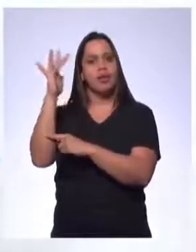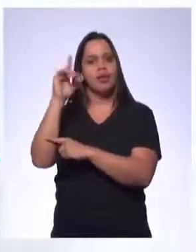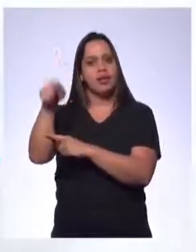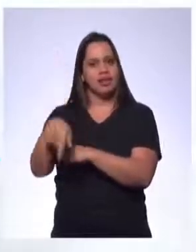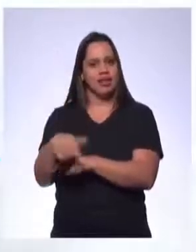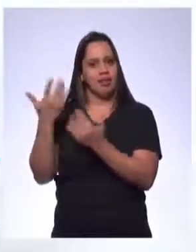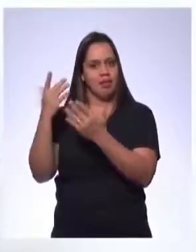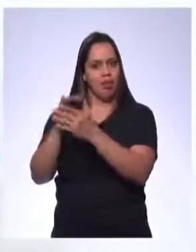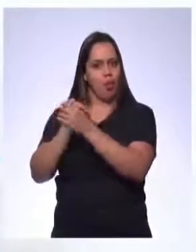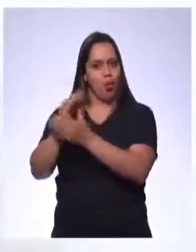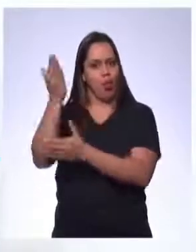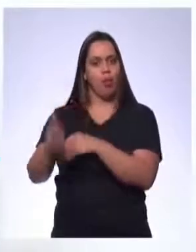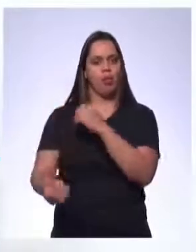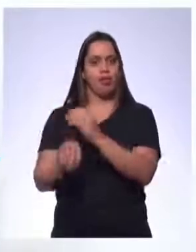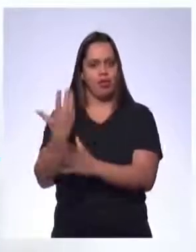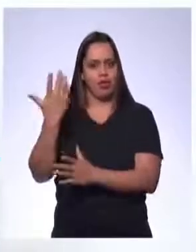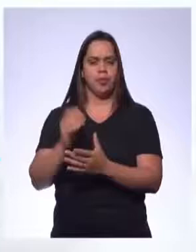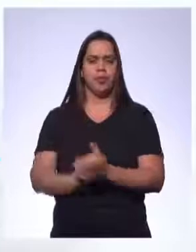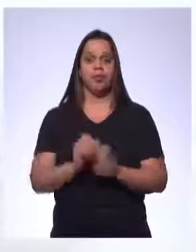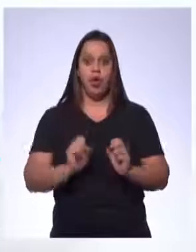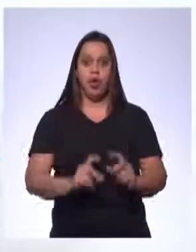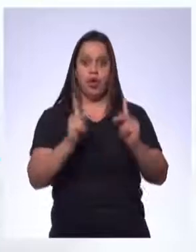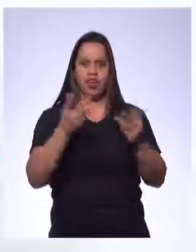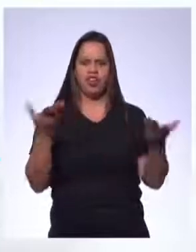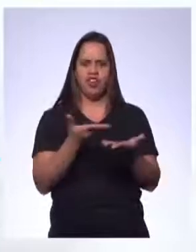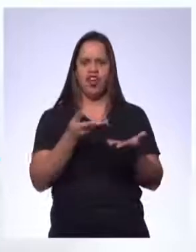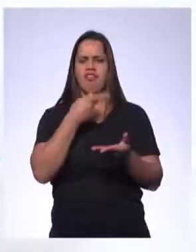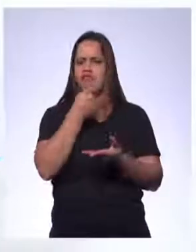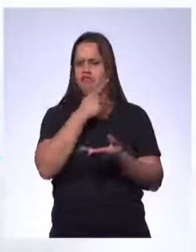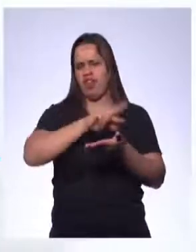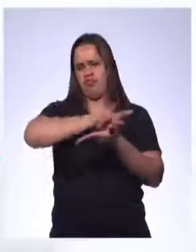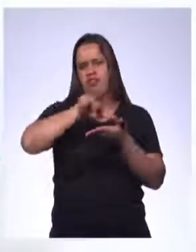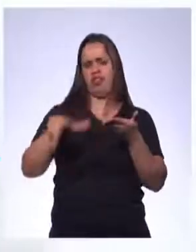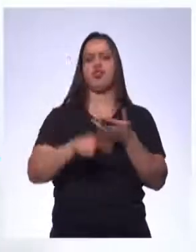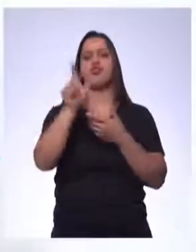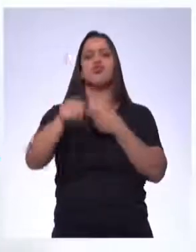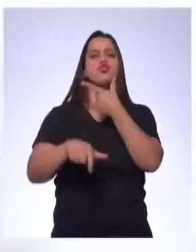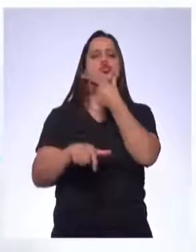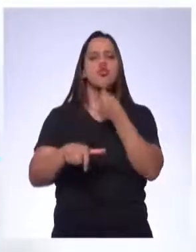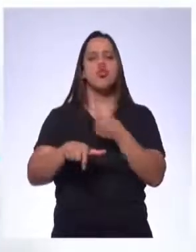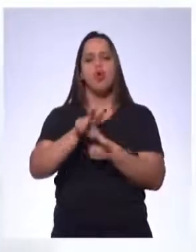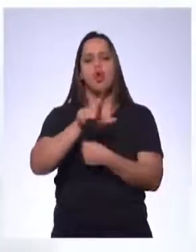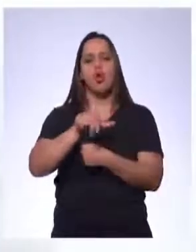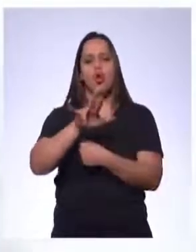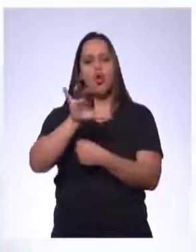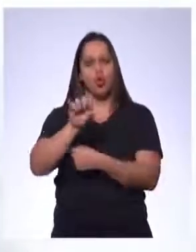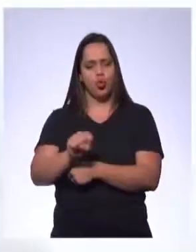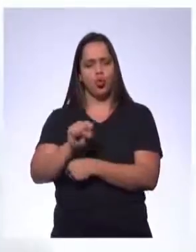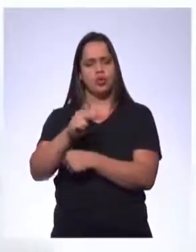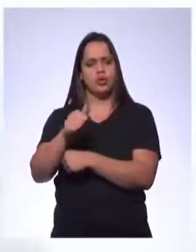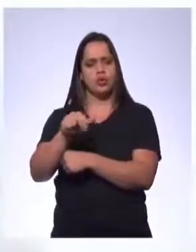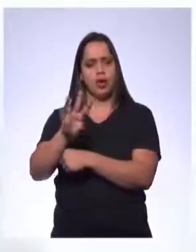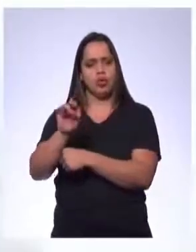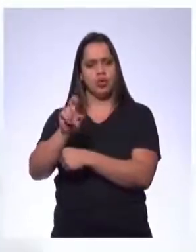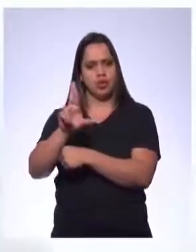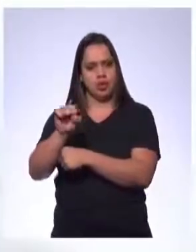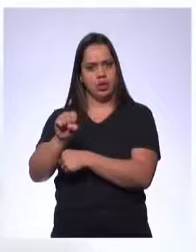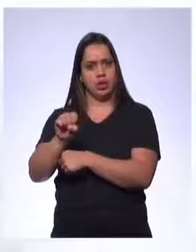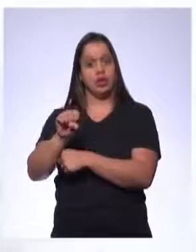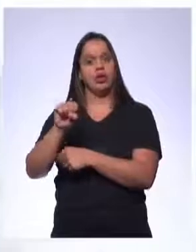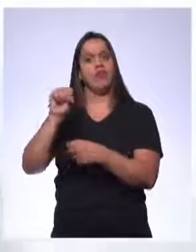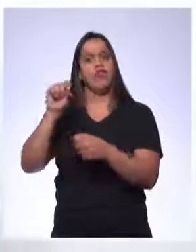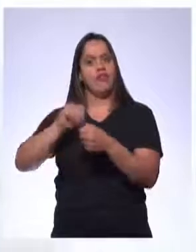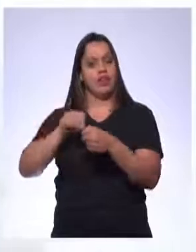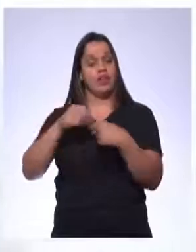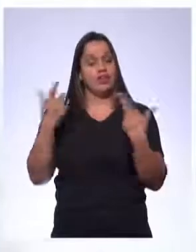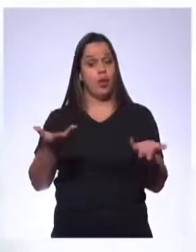bem, meus queridos? Então, eu falei bastante coisa que o Pasteur fez aí, né? E eu quero saber de vocês agora. O que vocês sabem aí em cima